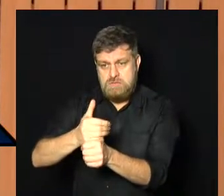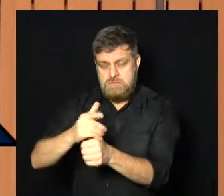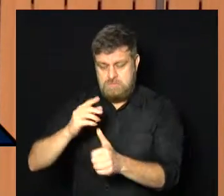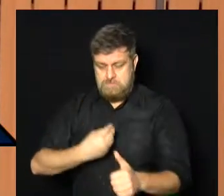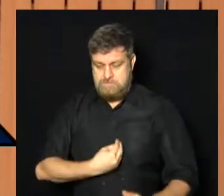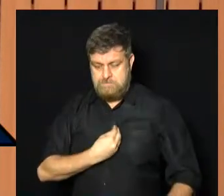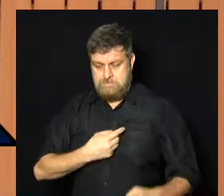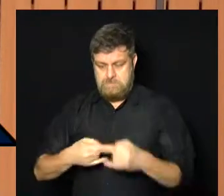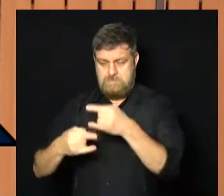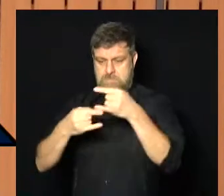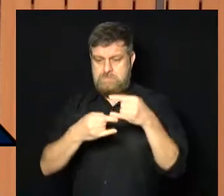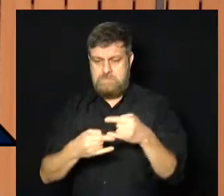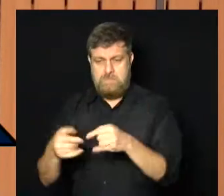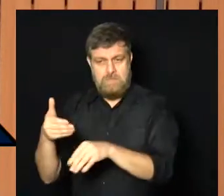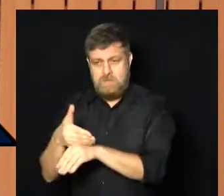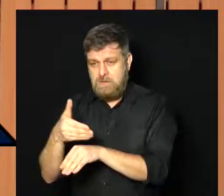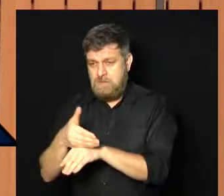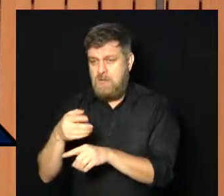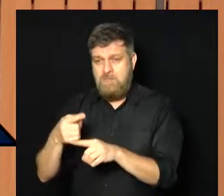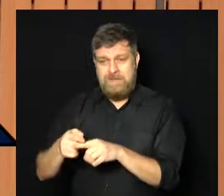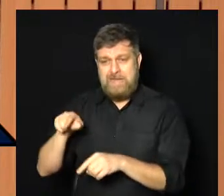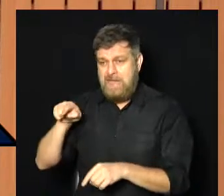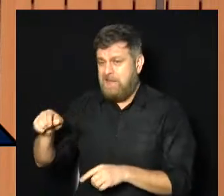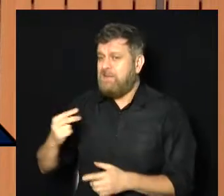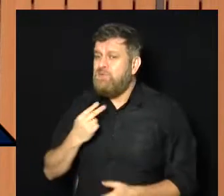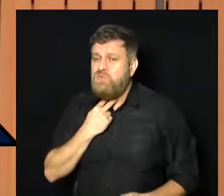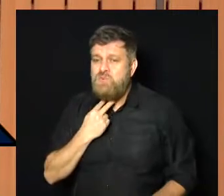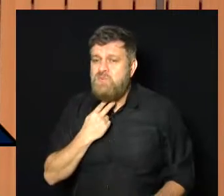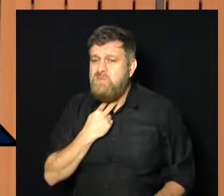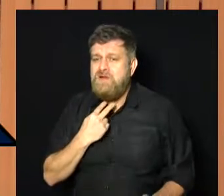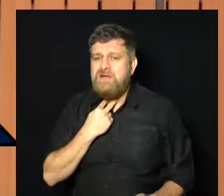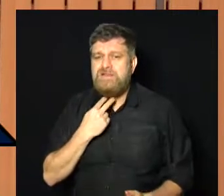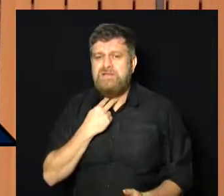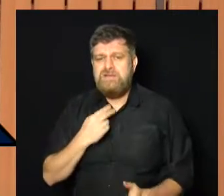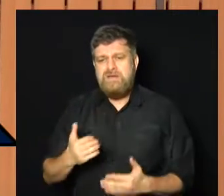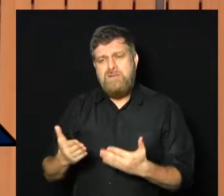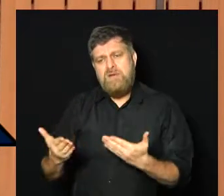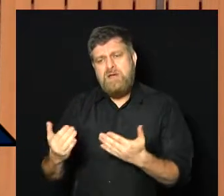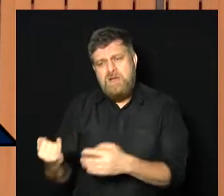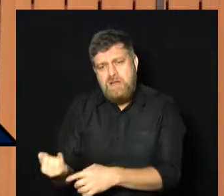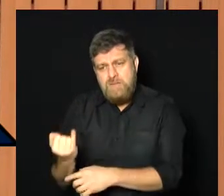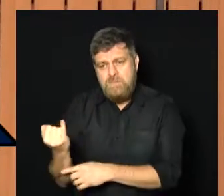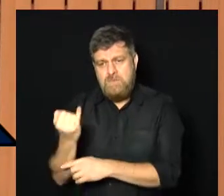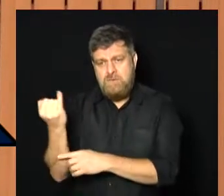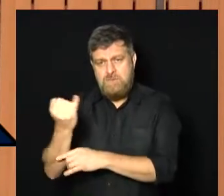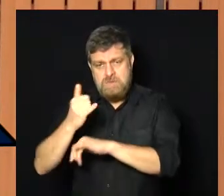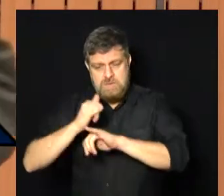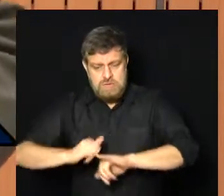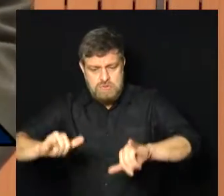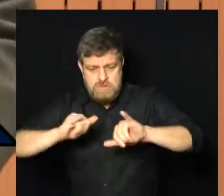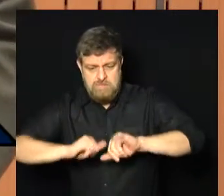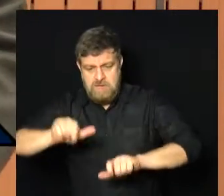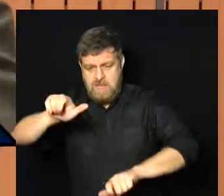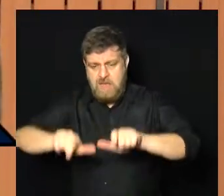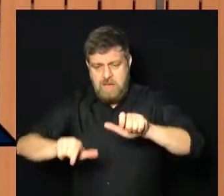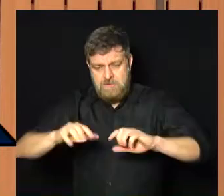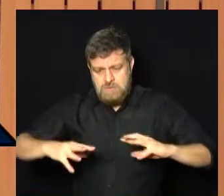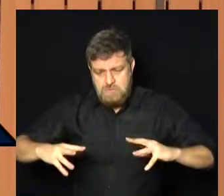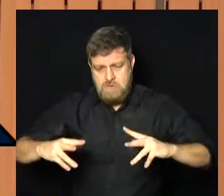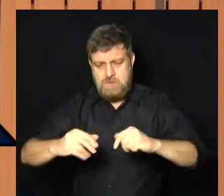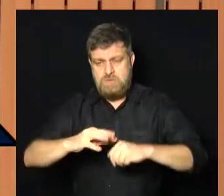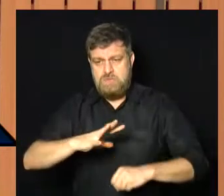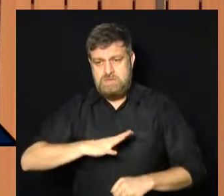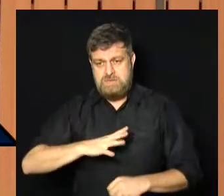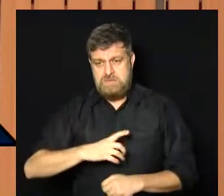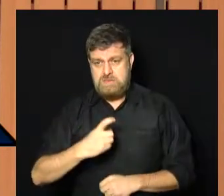por conta de outros compromissos, mas é muito importante a gente dizer a todos os ouvintes, a toda a cidade de